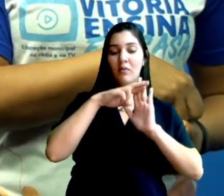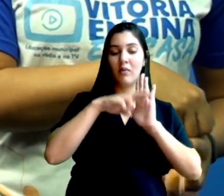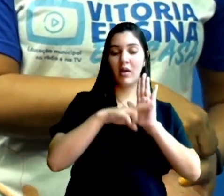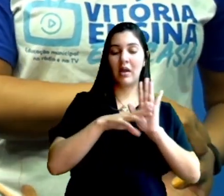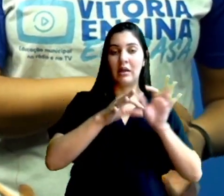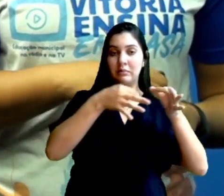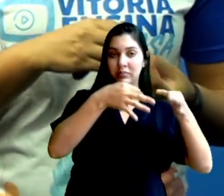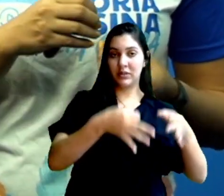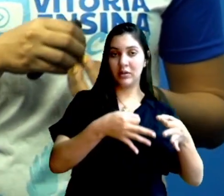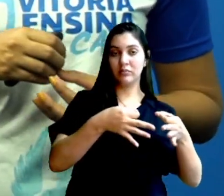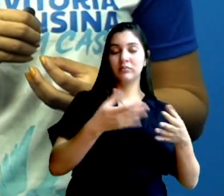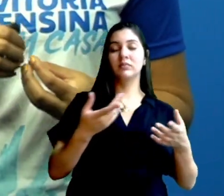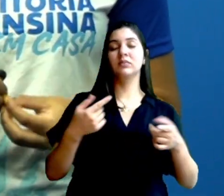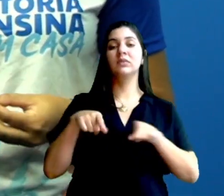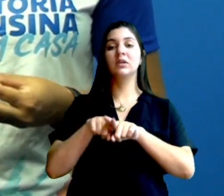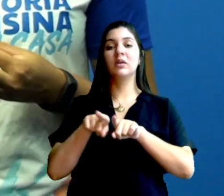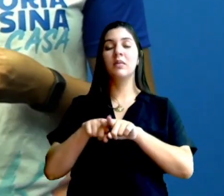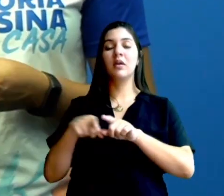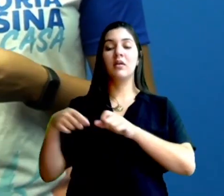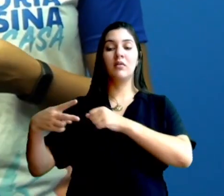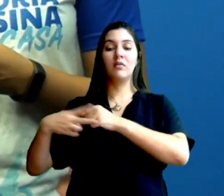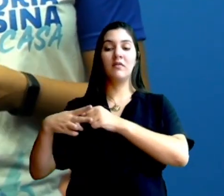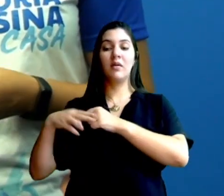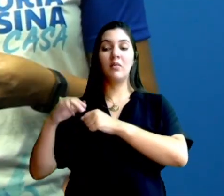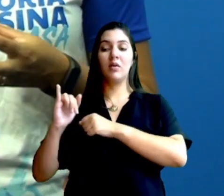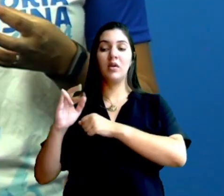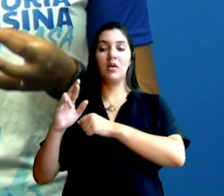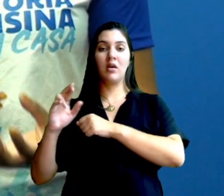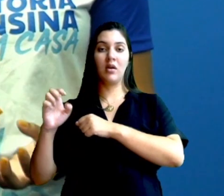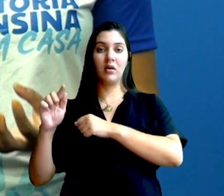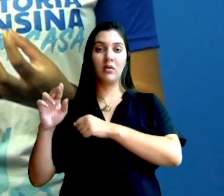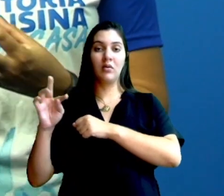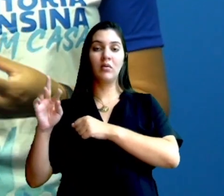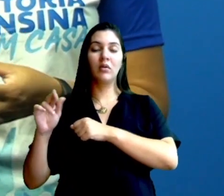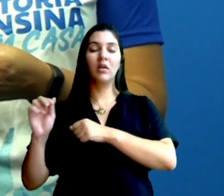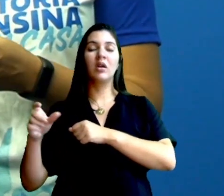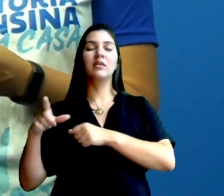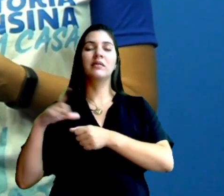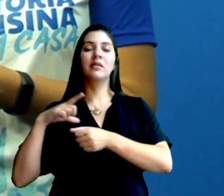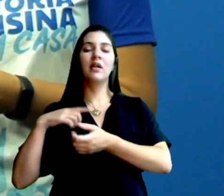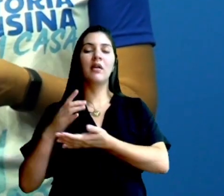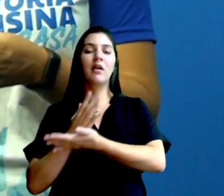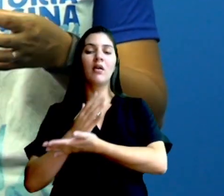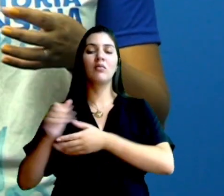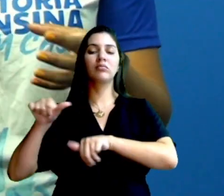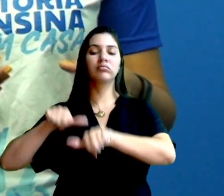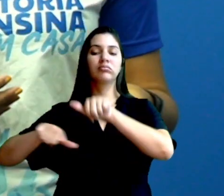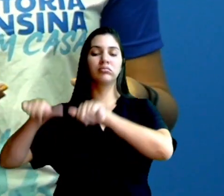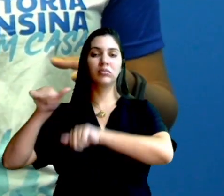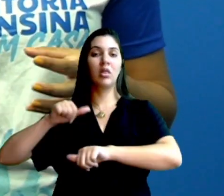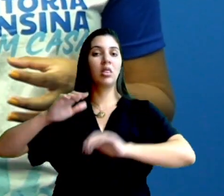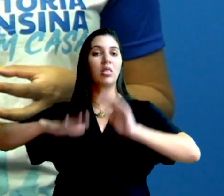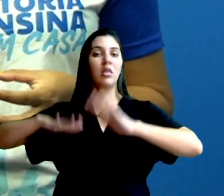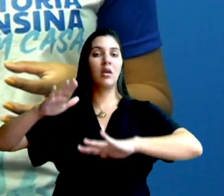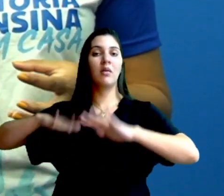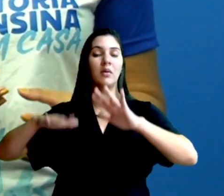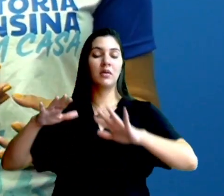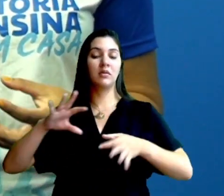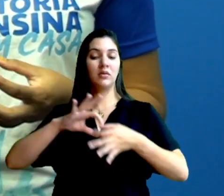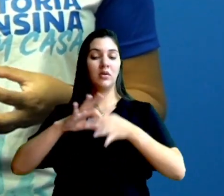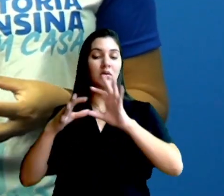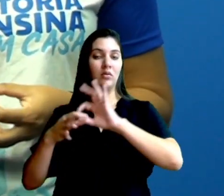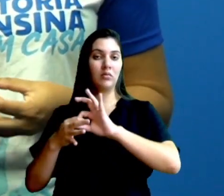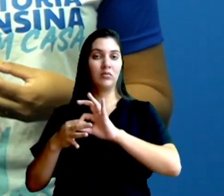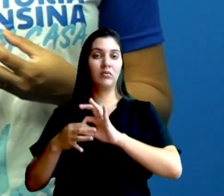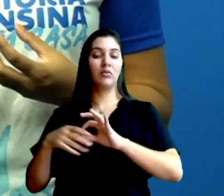serem conjugados, e temos os verbos irregulares, que sofrem algumas alterações dependendo da